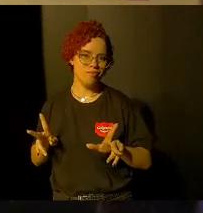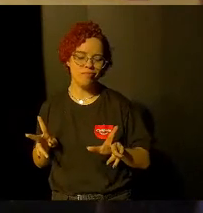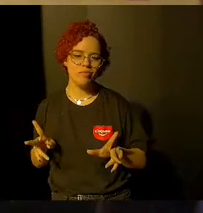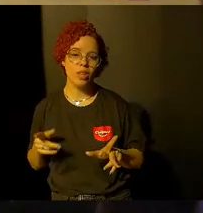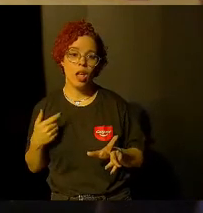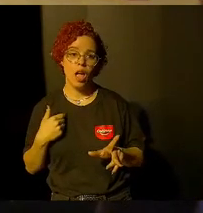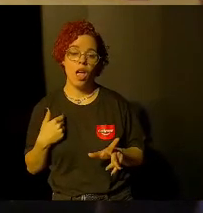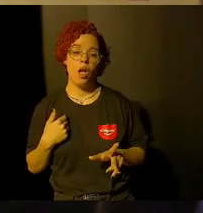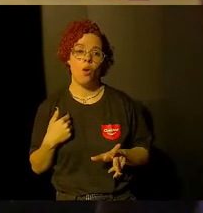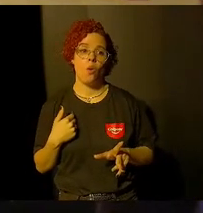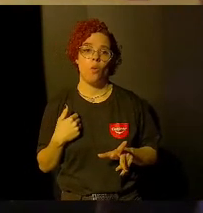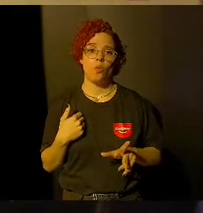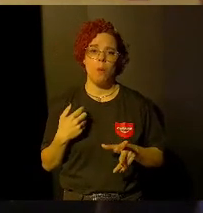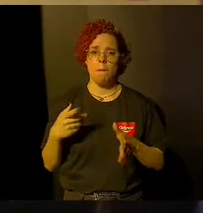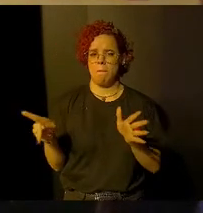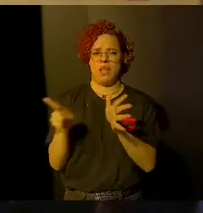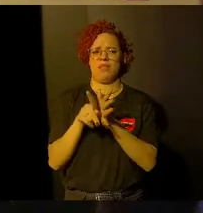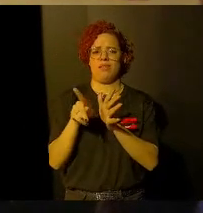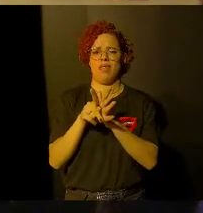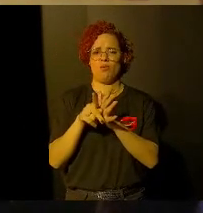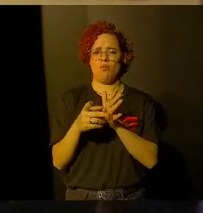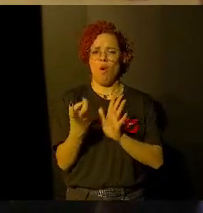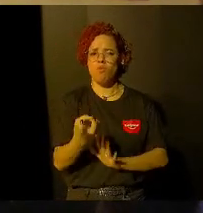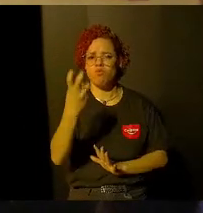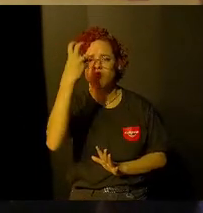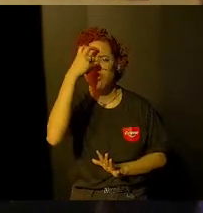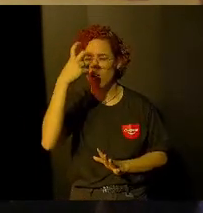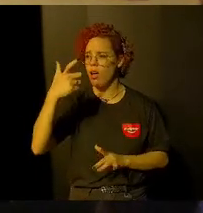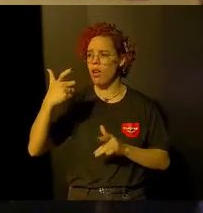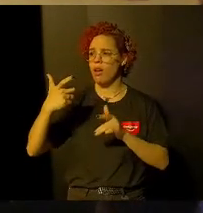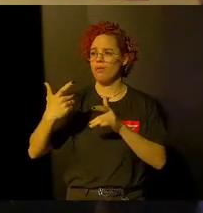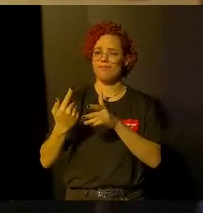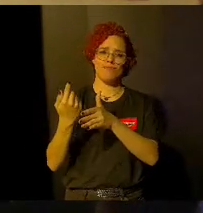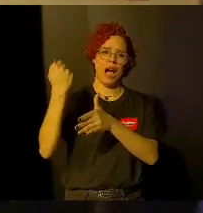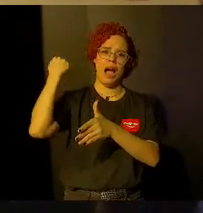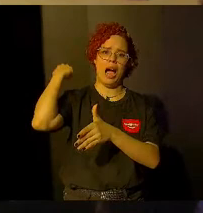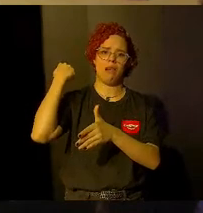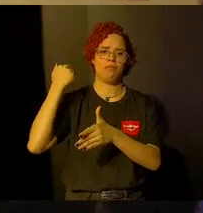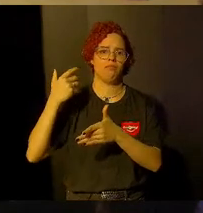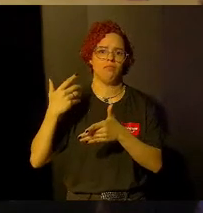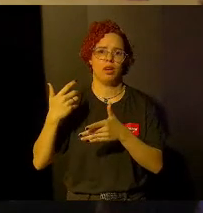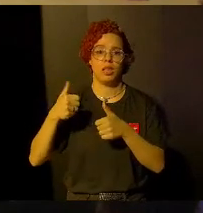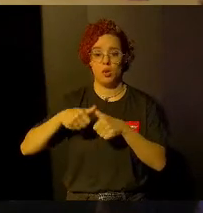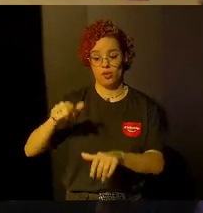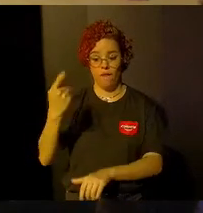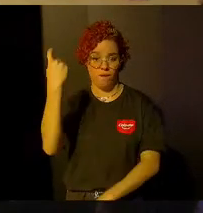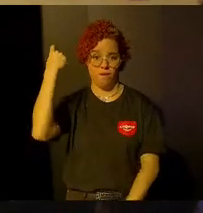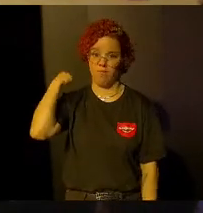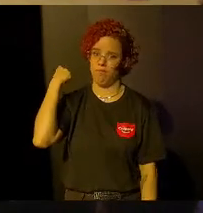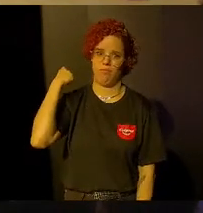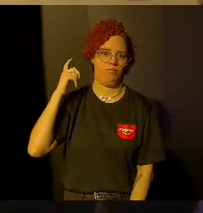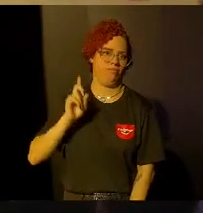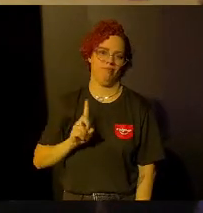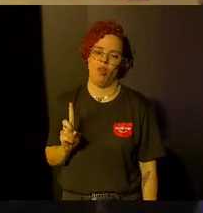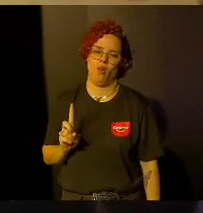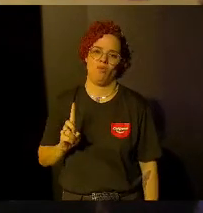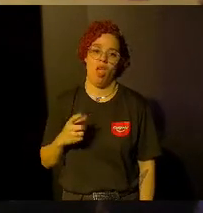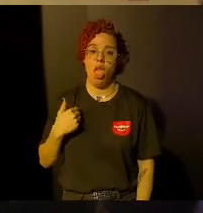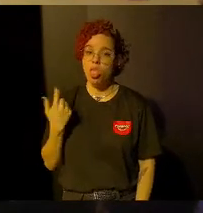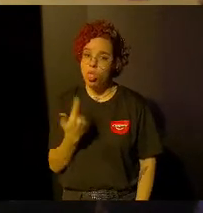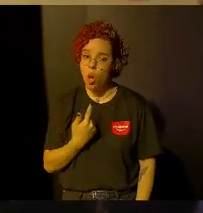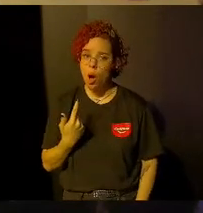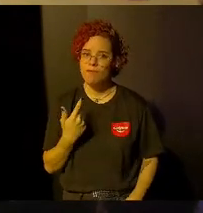cultura unicamente aquele lugar unicamente Nós também temos que entender que somos maleáveis e fluentes